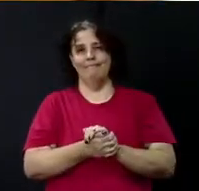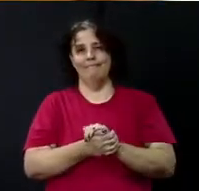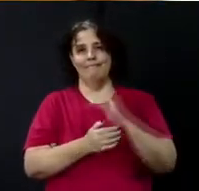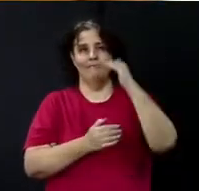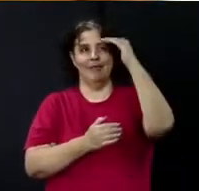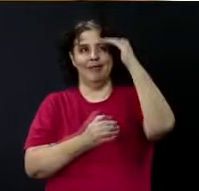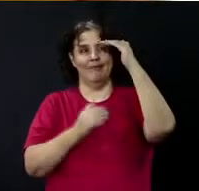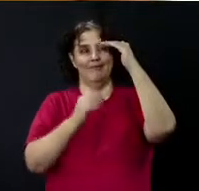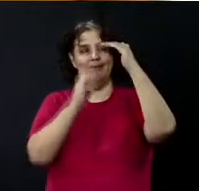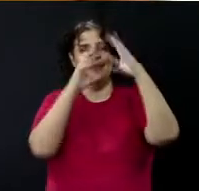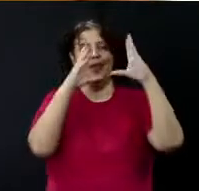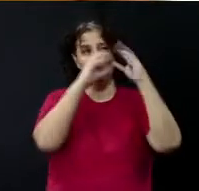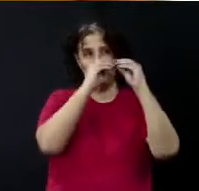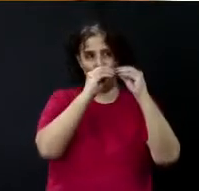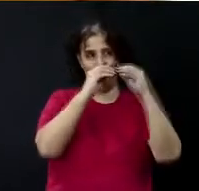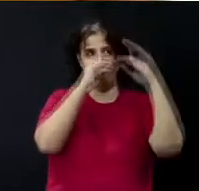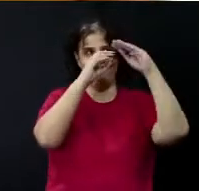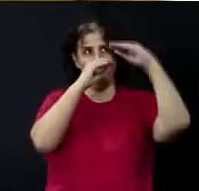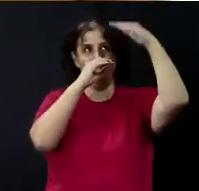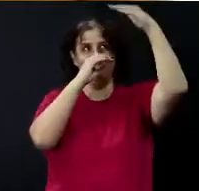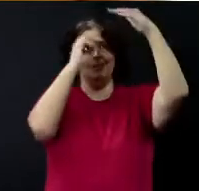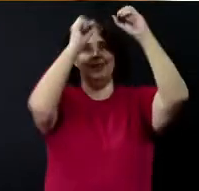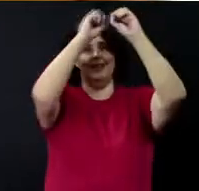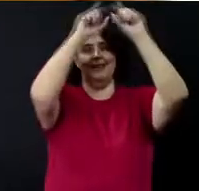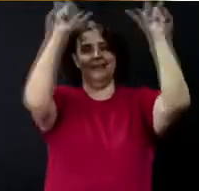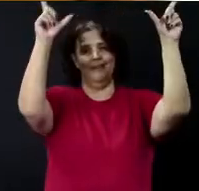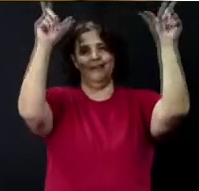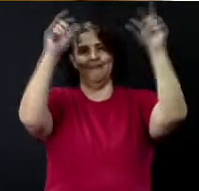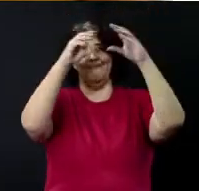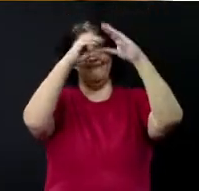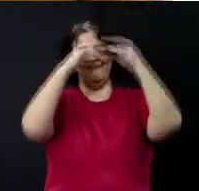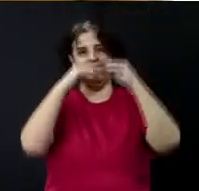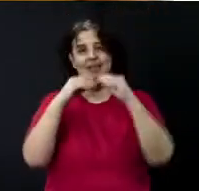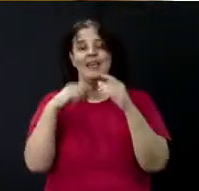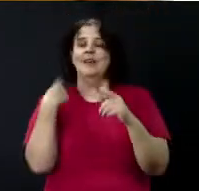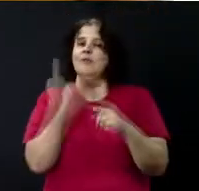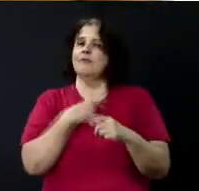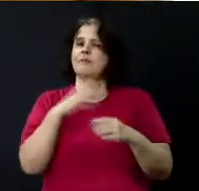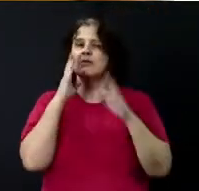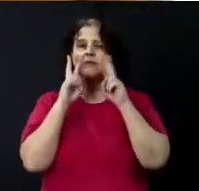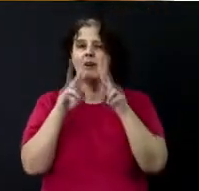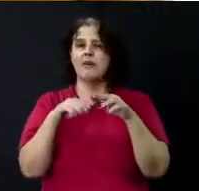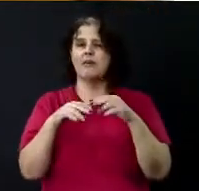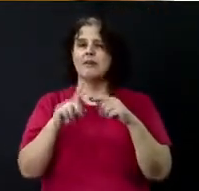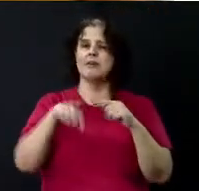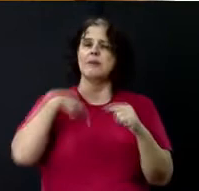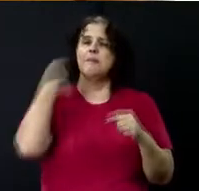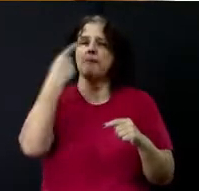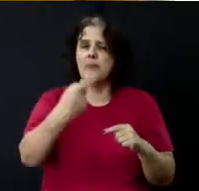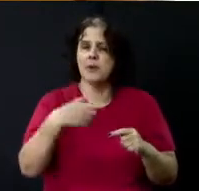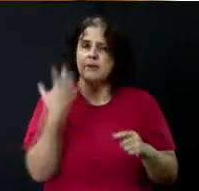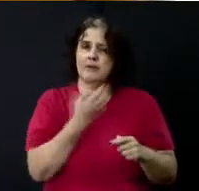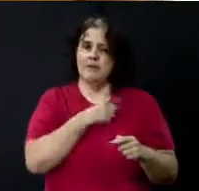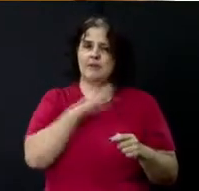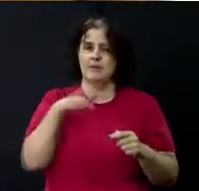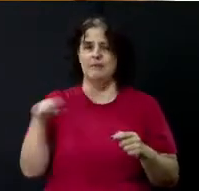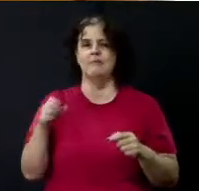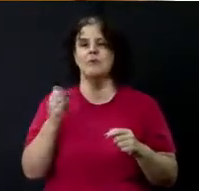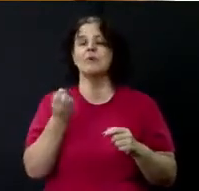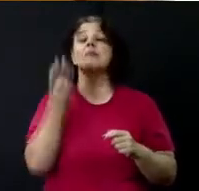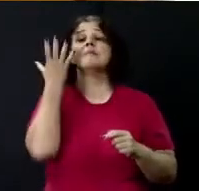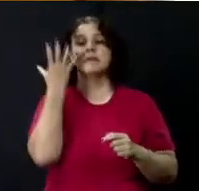claro. Agora nós vamos ver o que acontece depois da salvação. Como é que